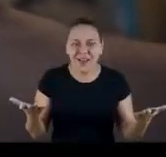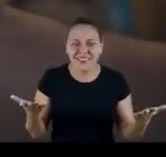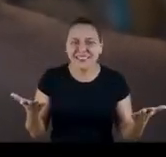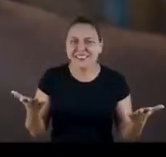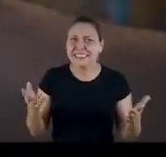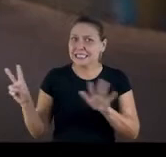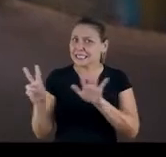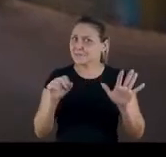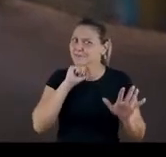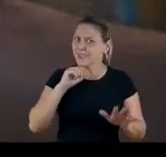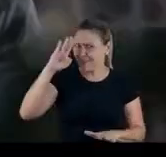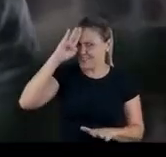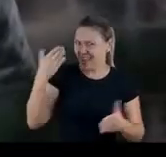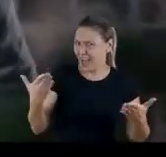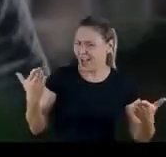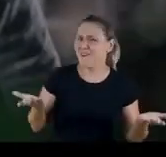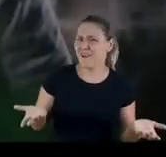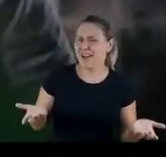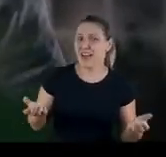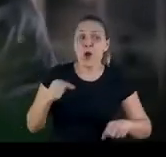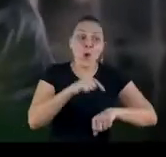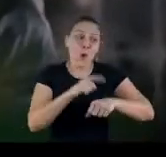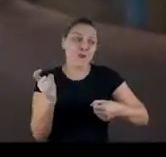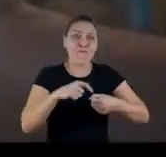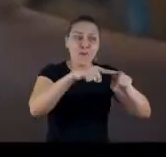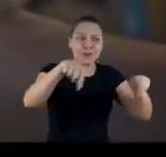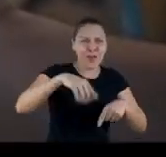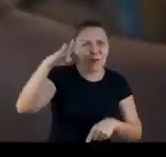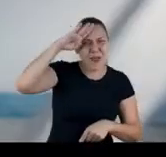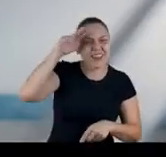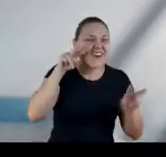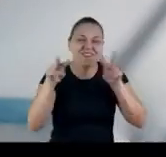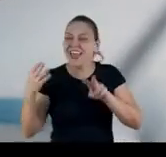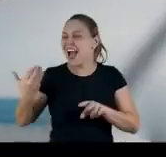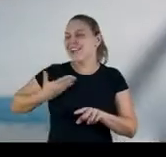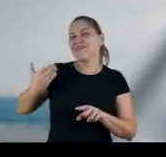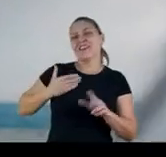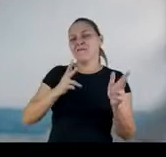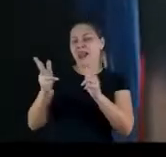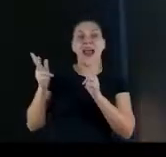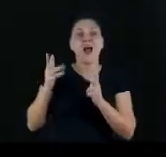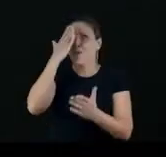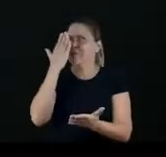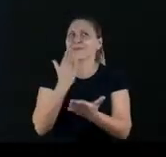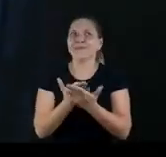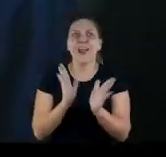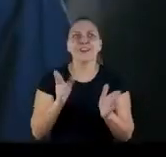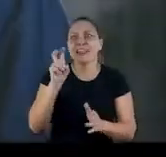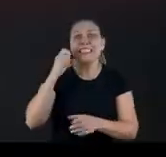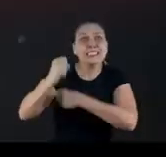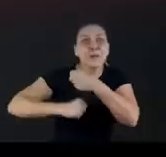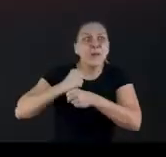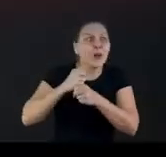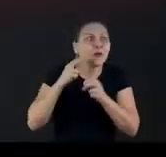E aí, pessoal? A semana do reservista tá aí, hein? Tá na hora de voltar ao quartel. E rever os amigos, né? Com certeza. Já